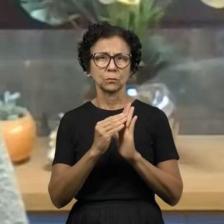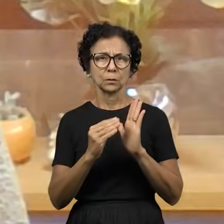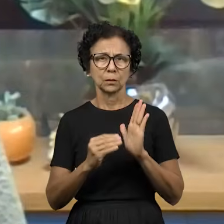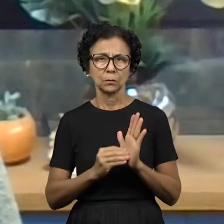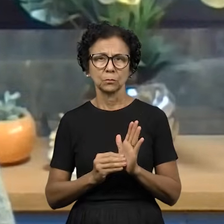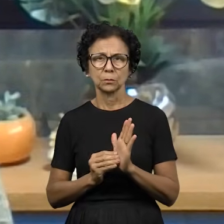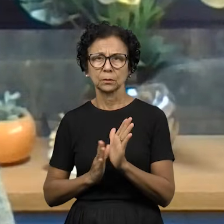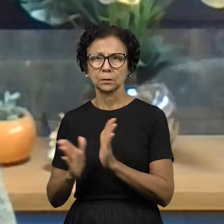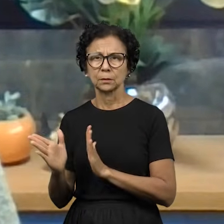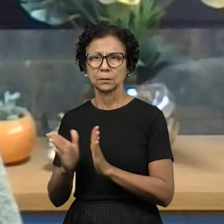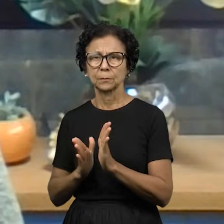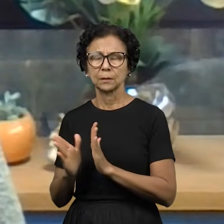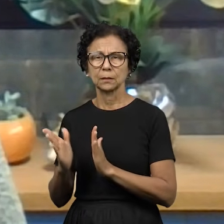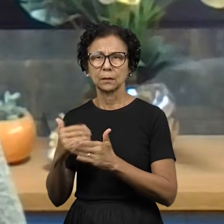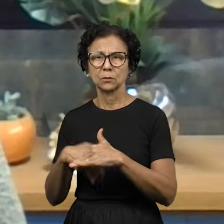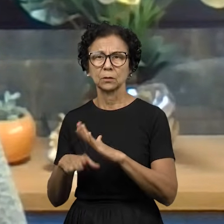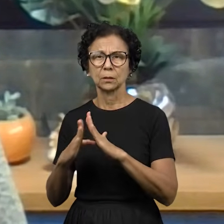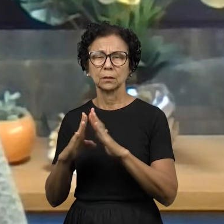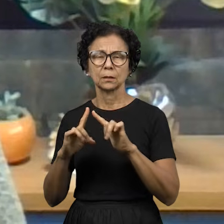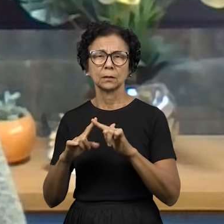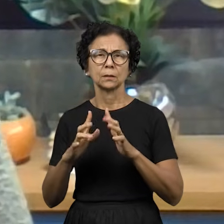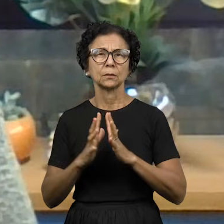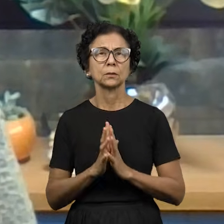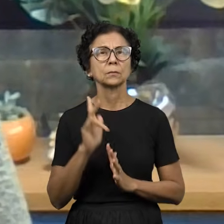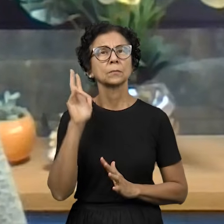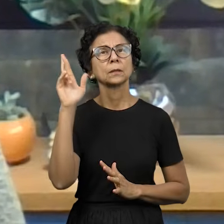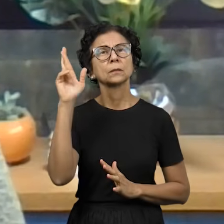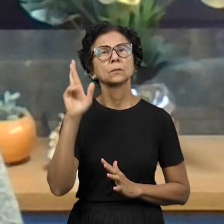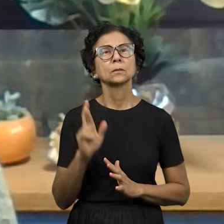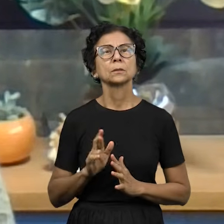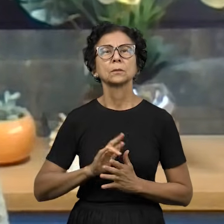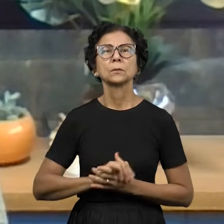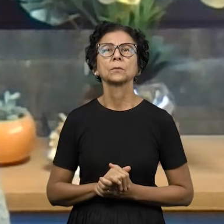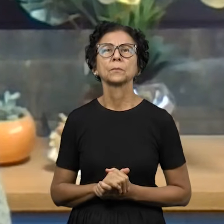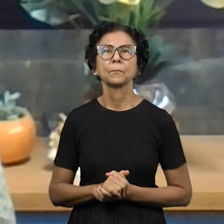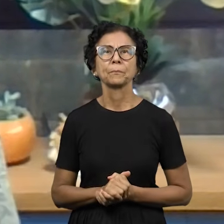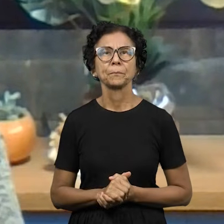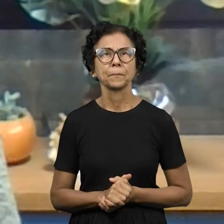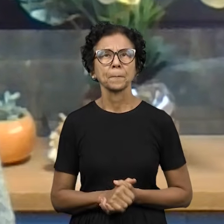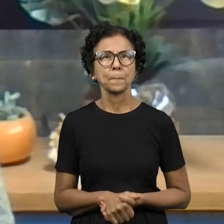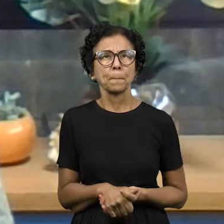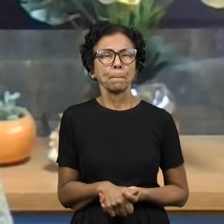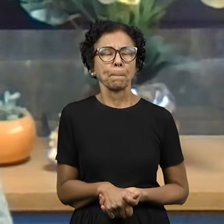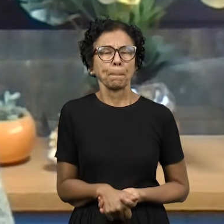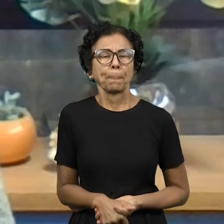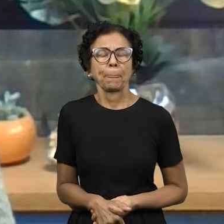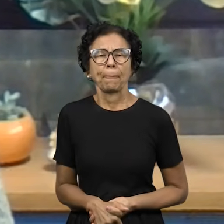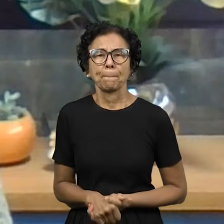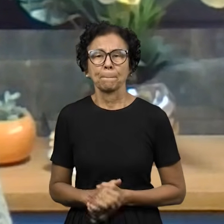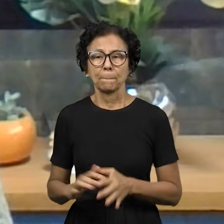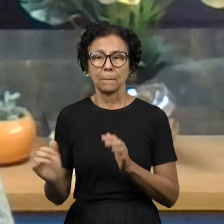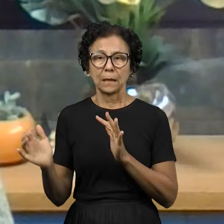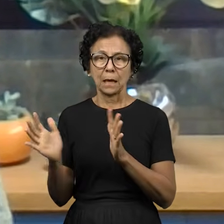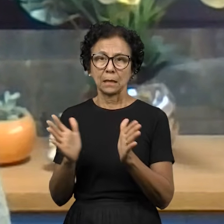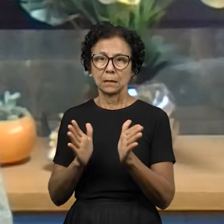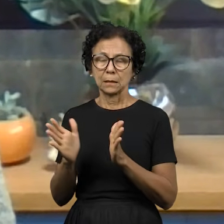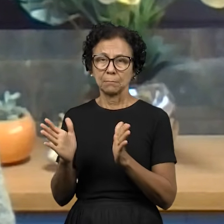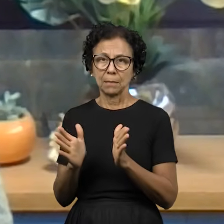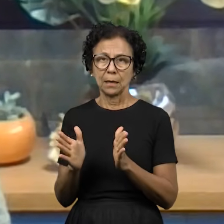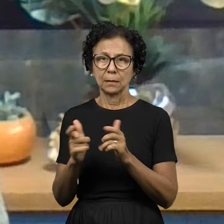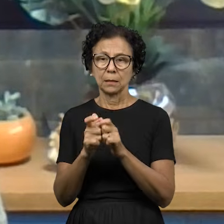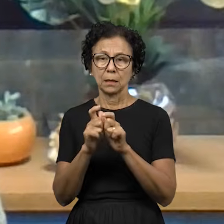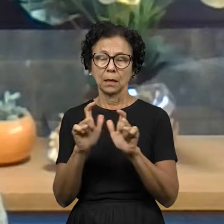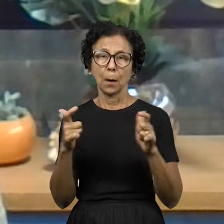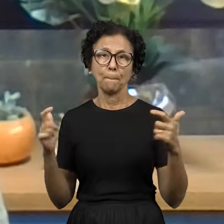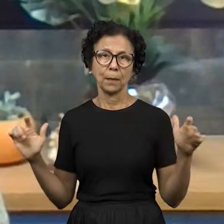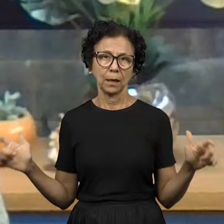Igreja. Irmãos, a paz do Senhor. O tema de hoje é a abrangência da acessibilidade. Vamos